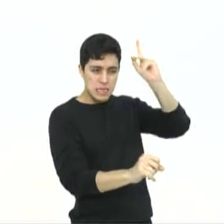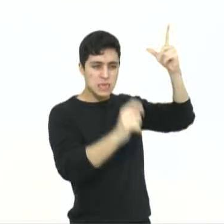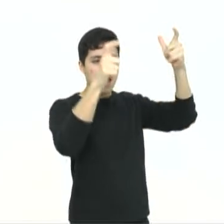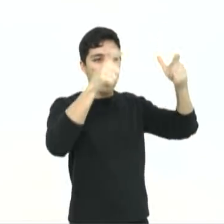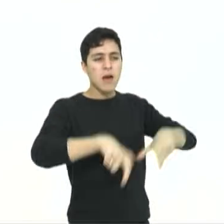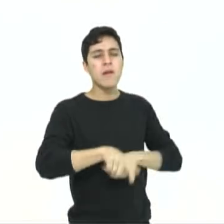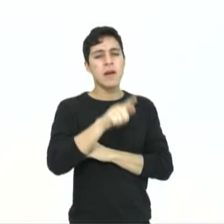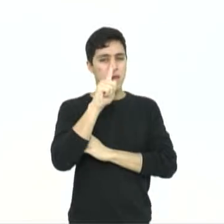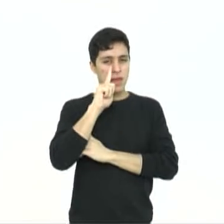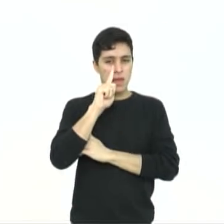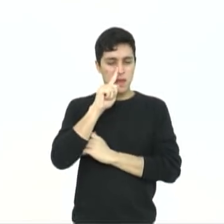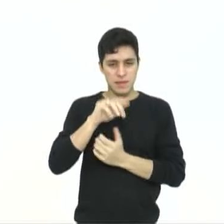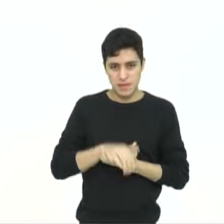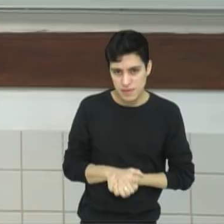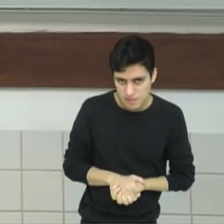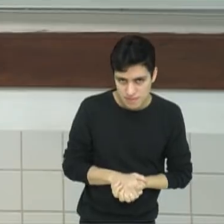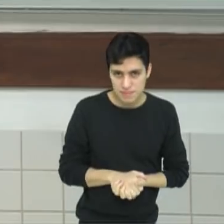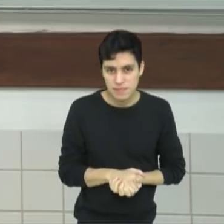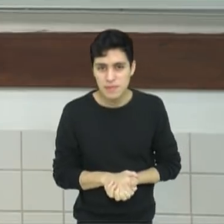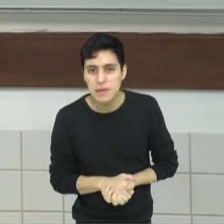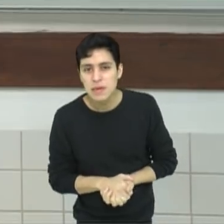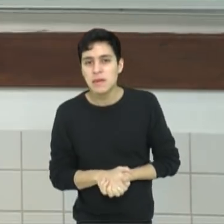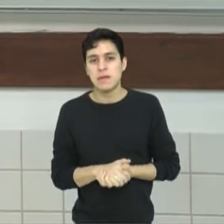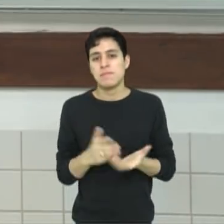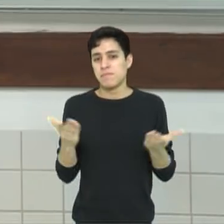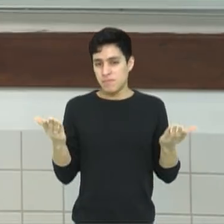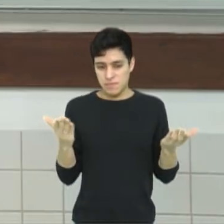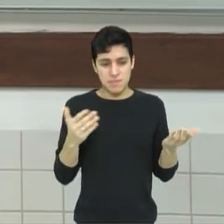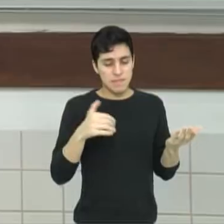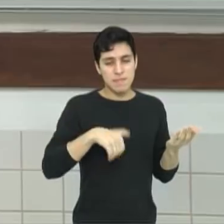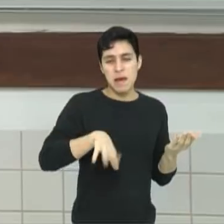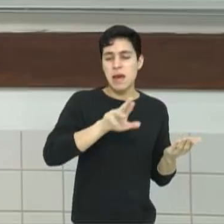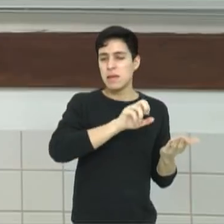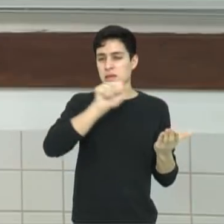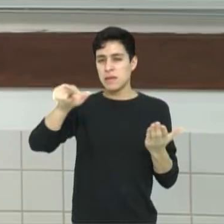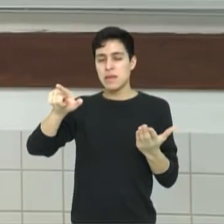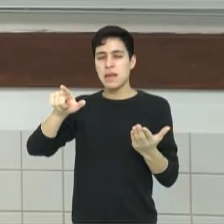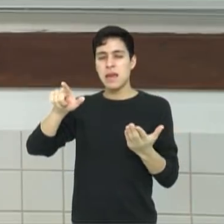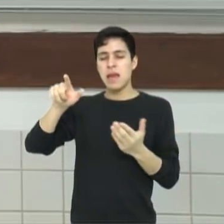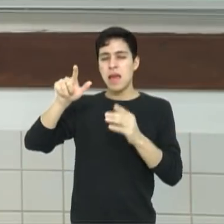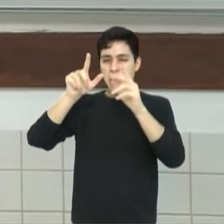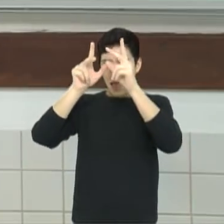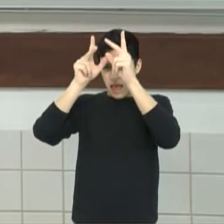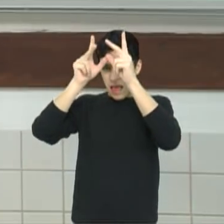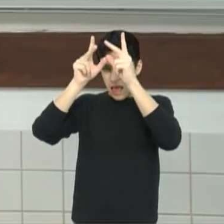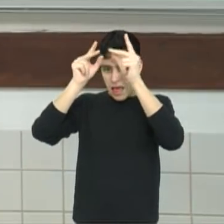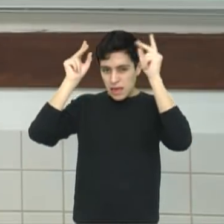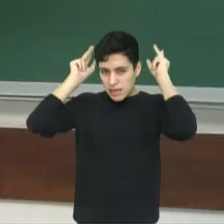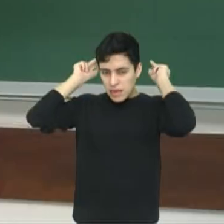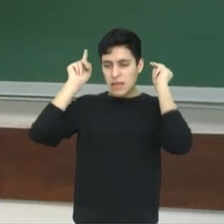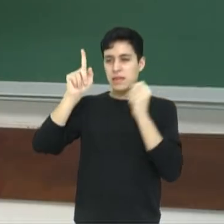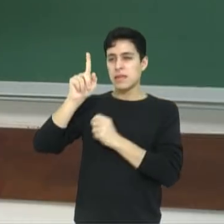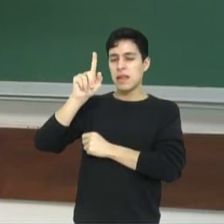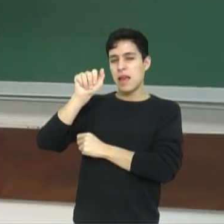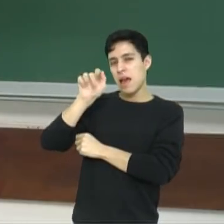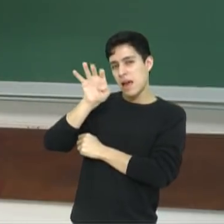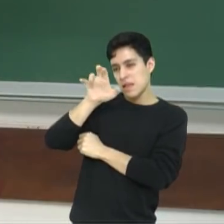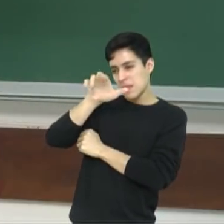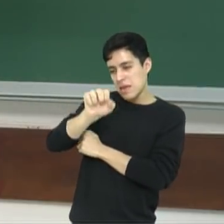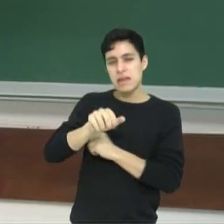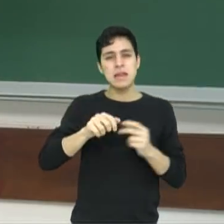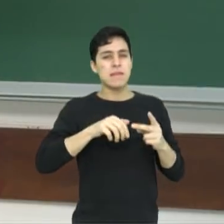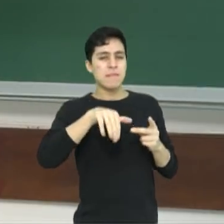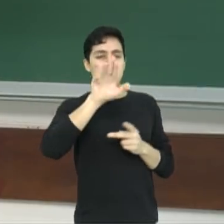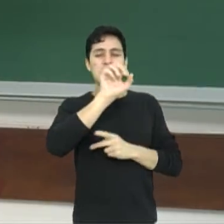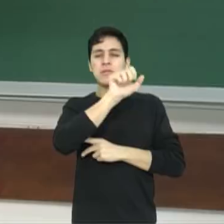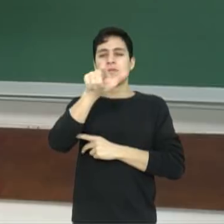Grécia Antiga, mais que a Atena dentro do Partenon, mais que Zeus no Monte Olimpo.